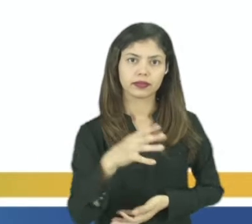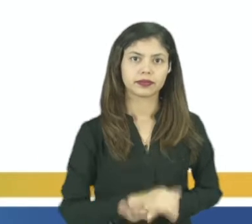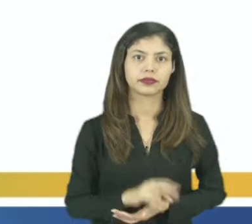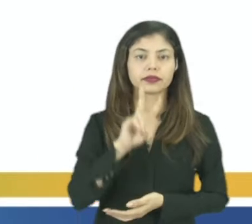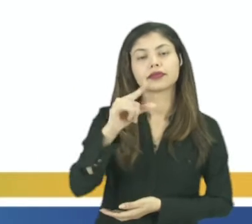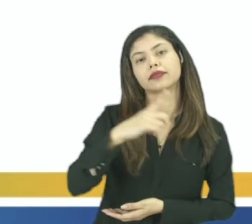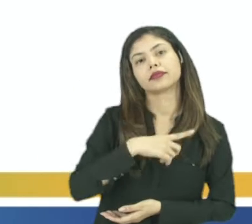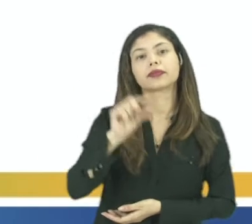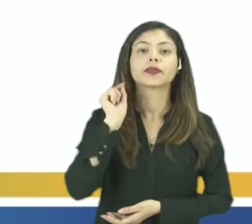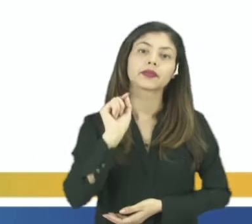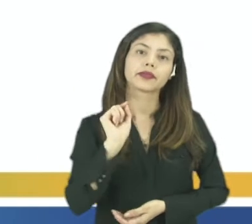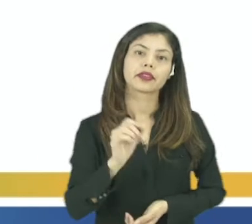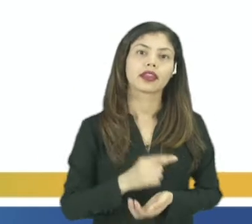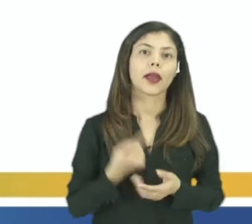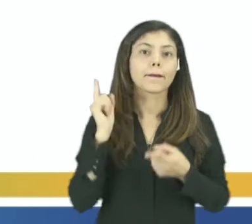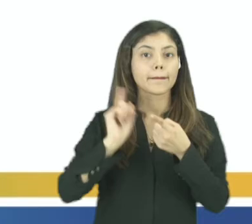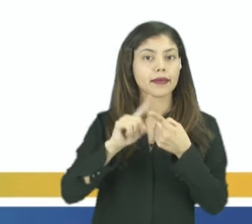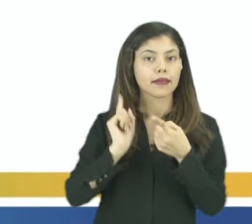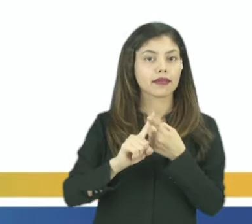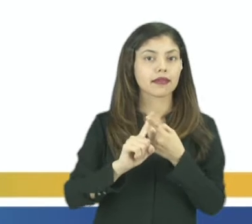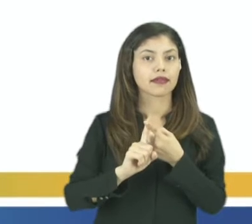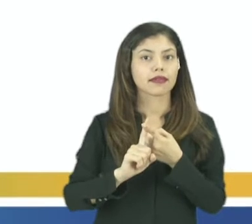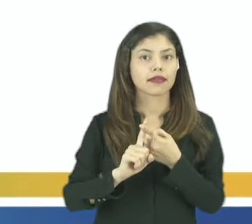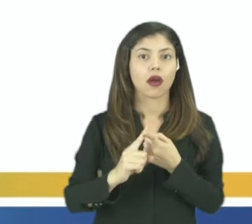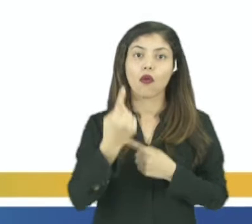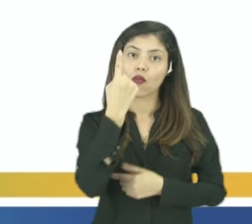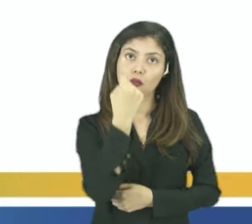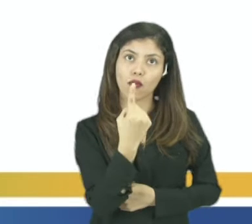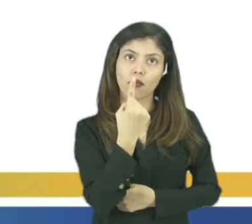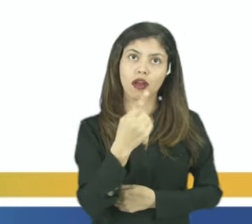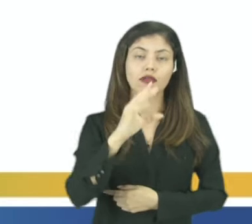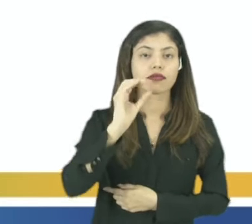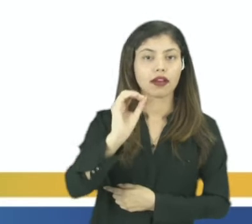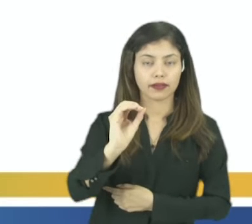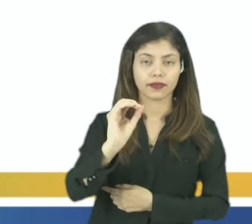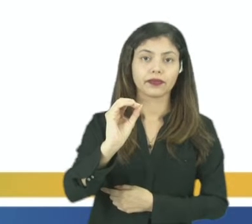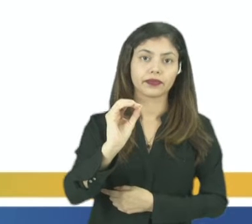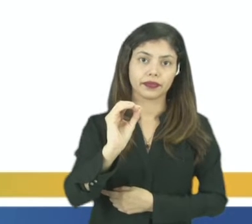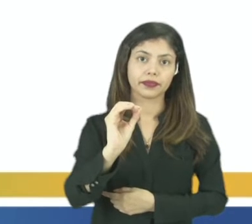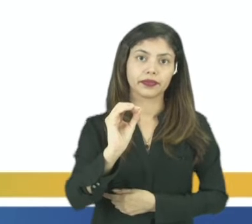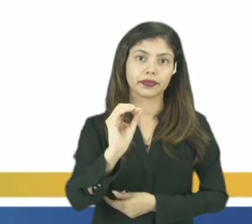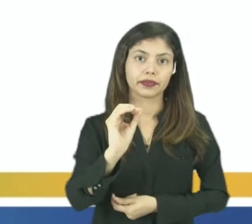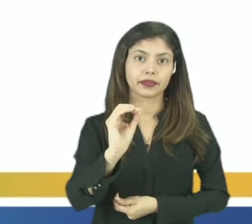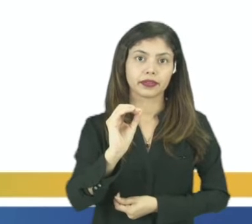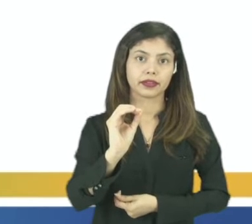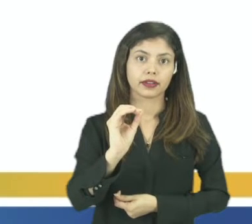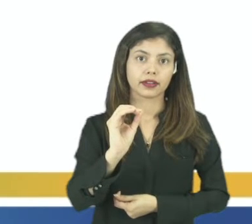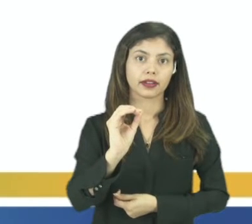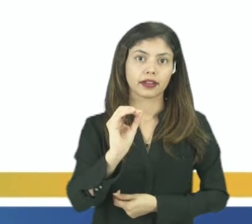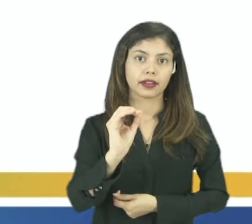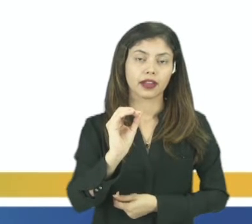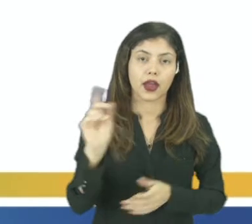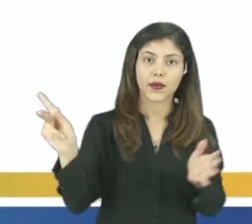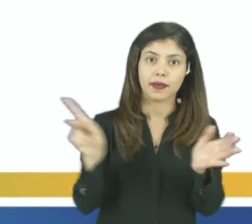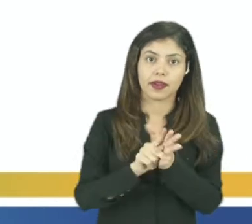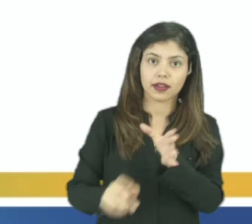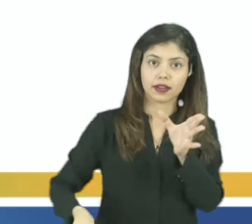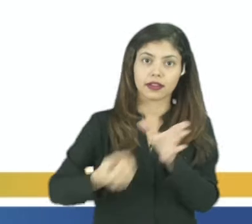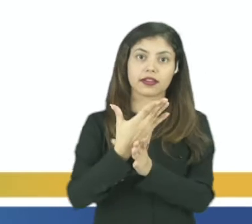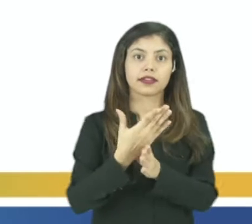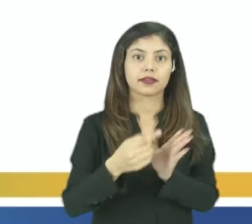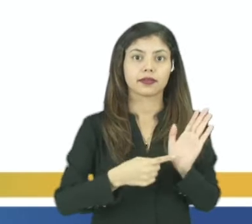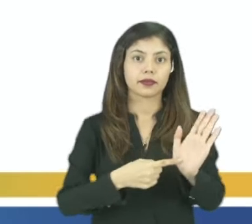Nós teremos na primeira linha o 1, o 0, que é as operações aí da segunda